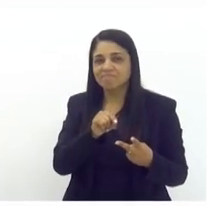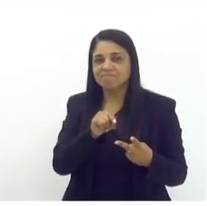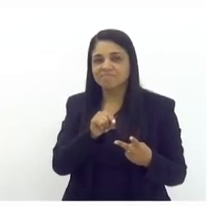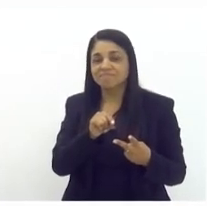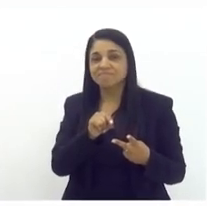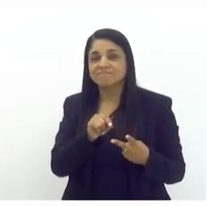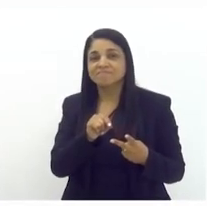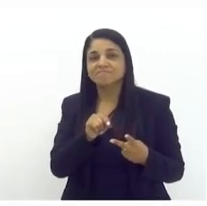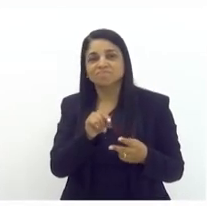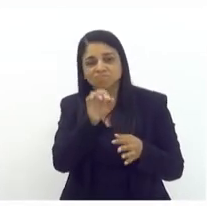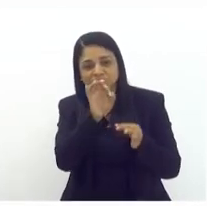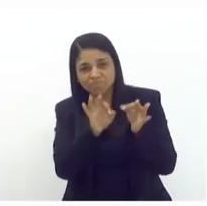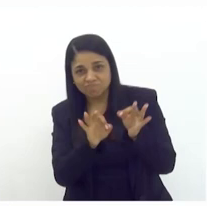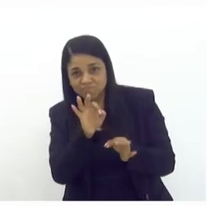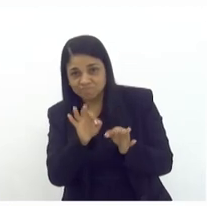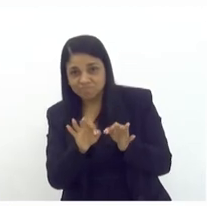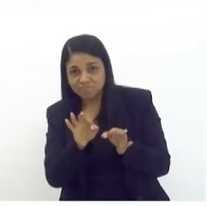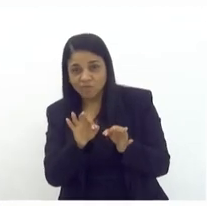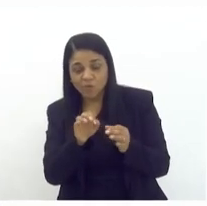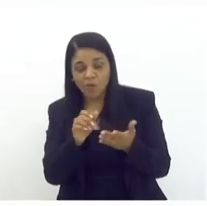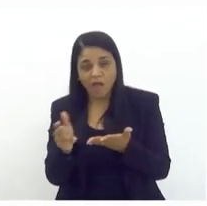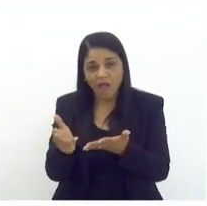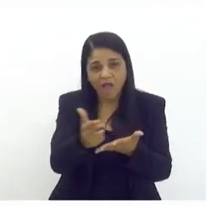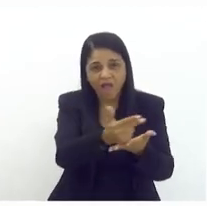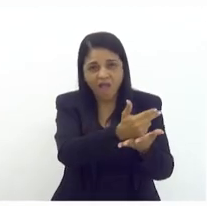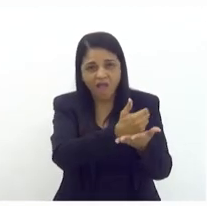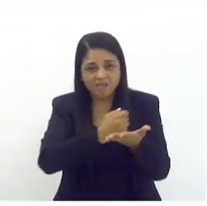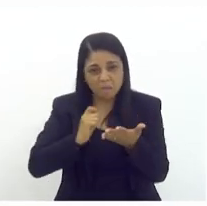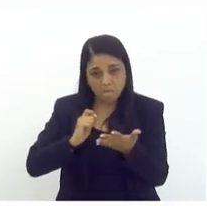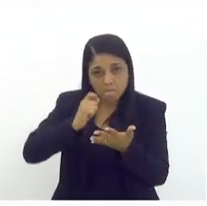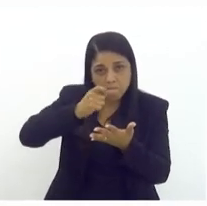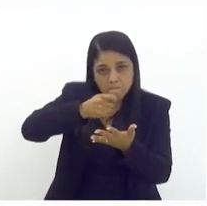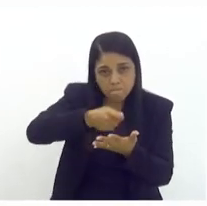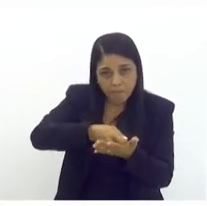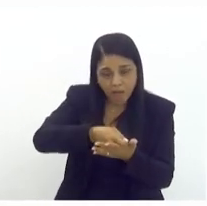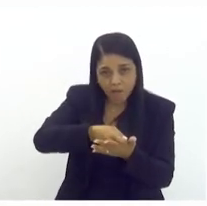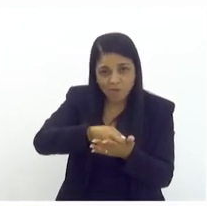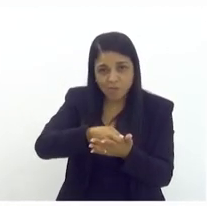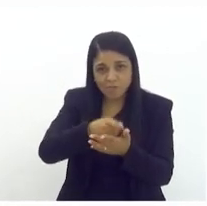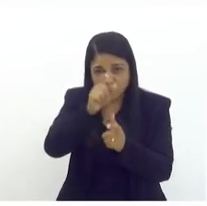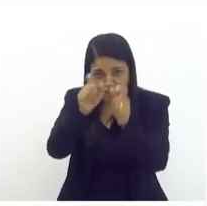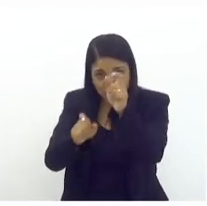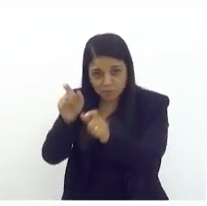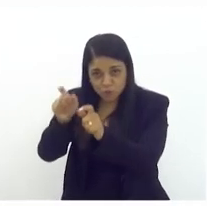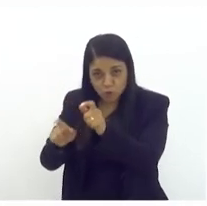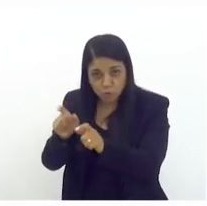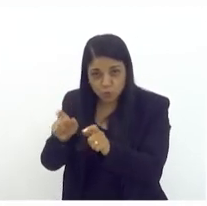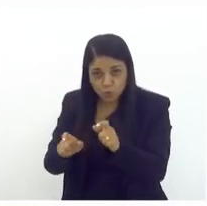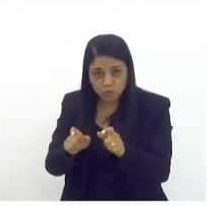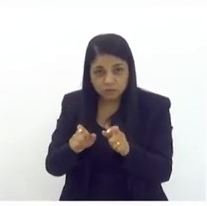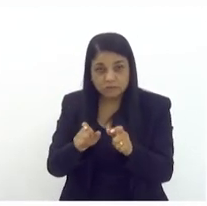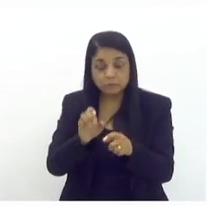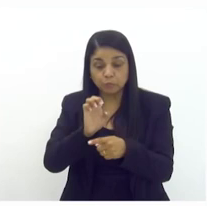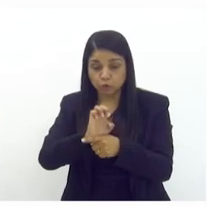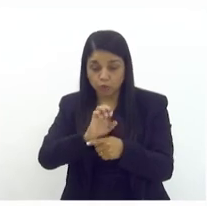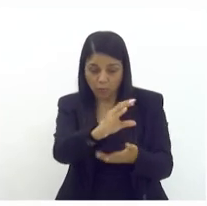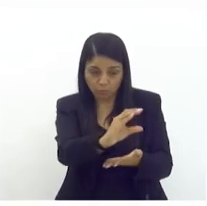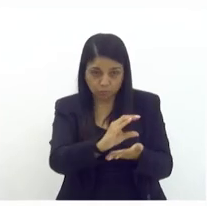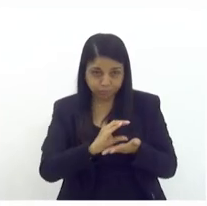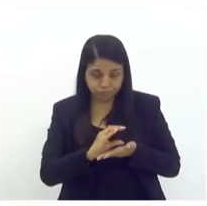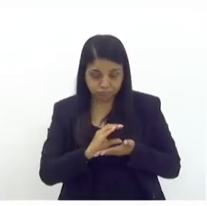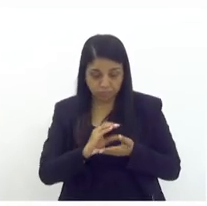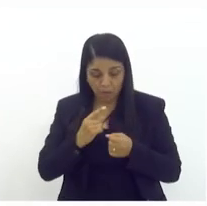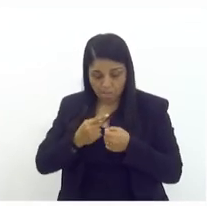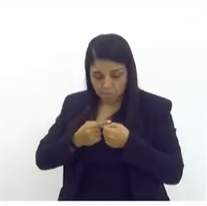mais justo do que a receita do tributo pago pelo consumidor vá para o estado e o município